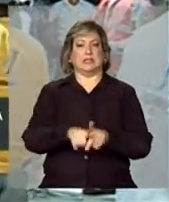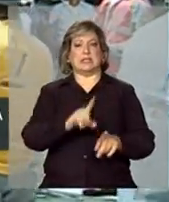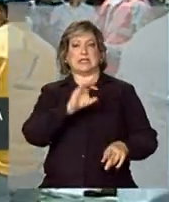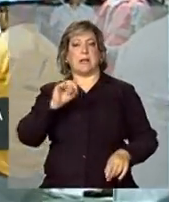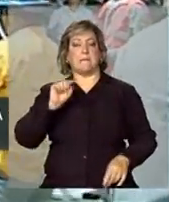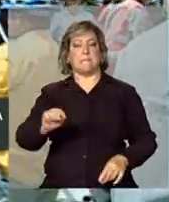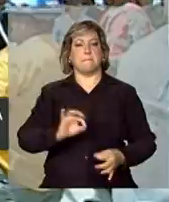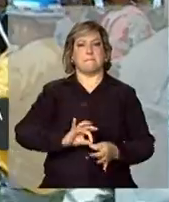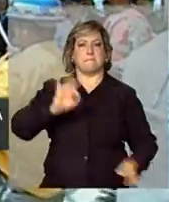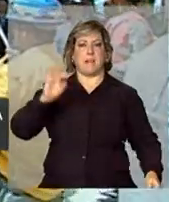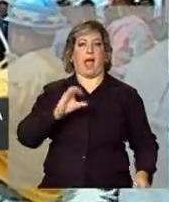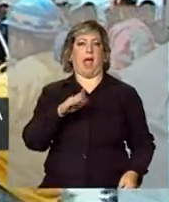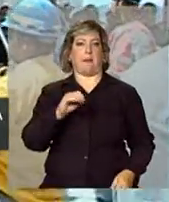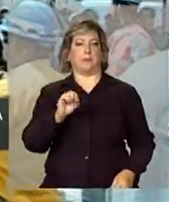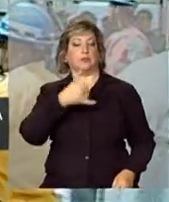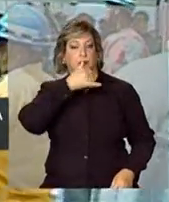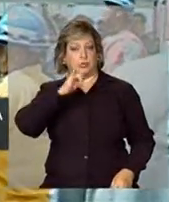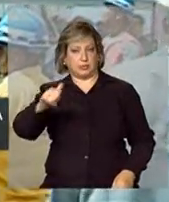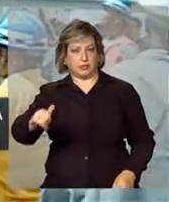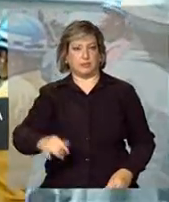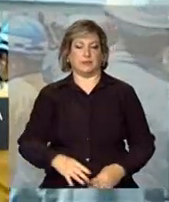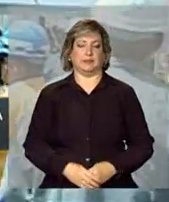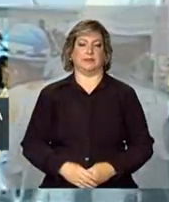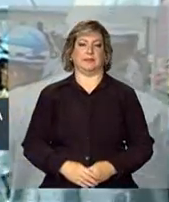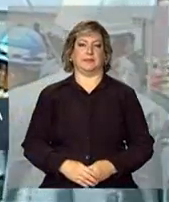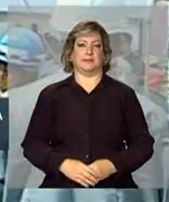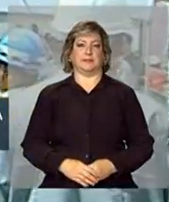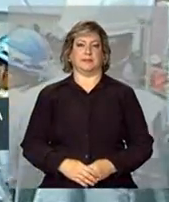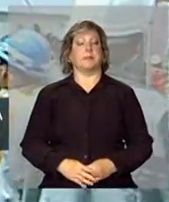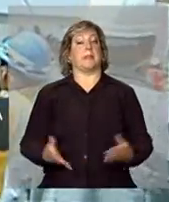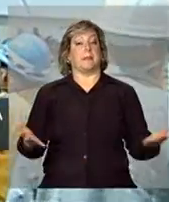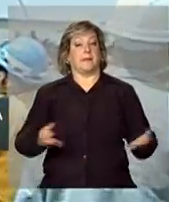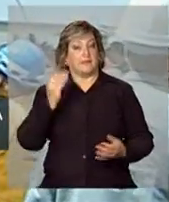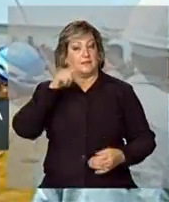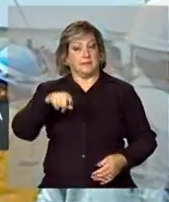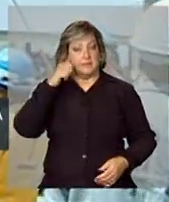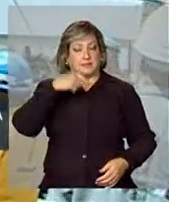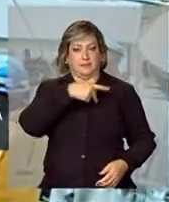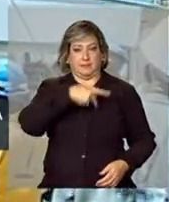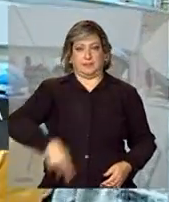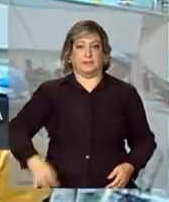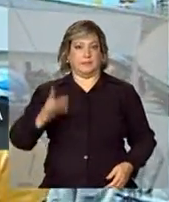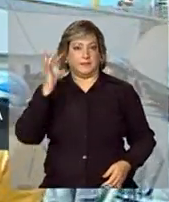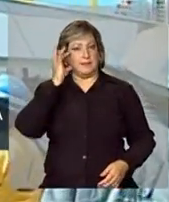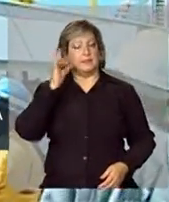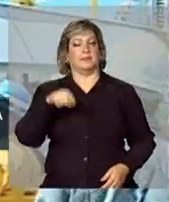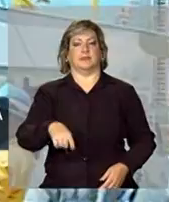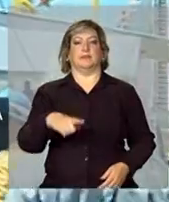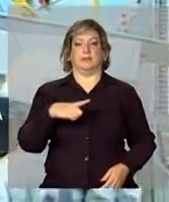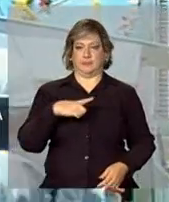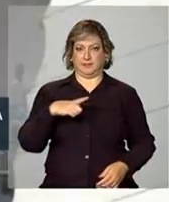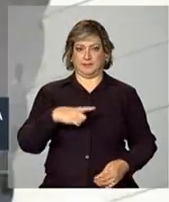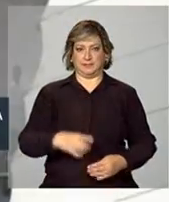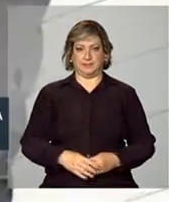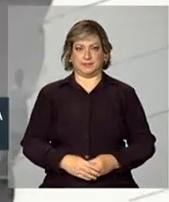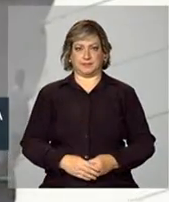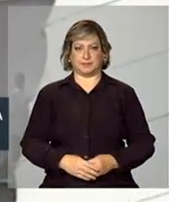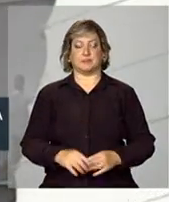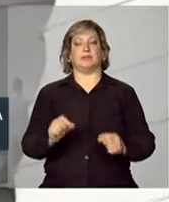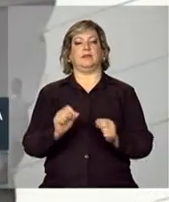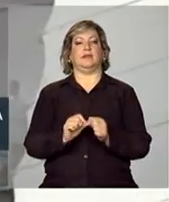cabos elétricos vemos aí a presidenta Dilma